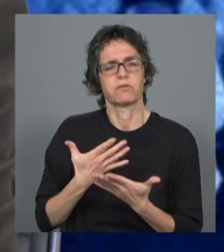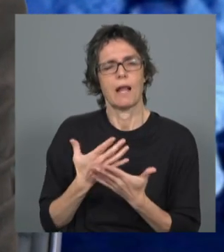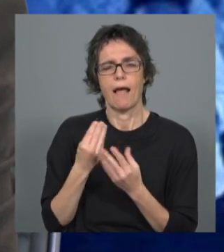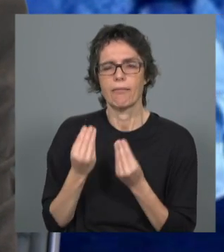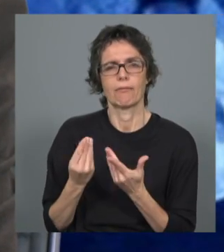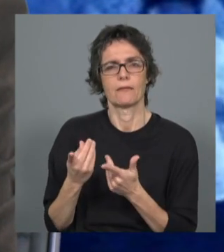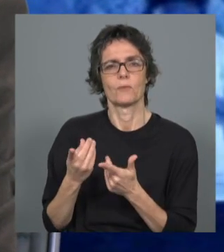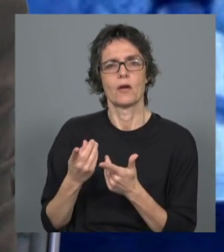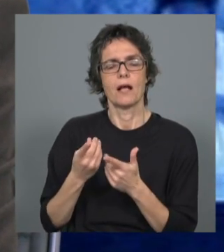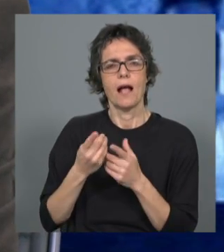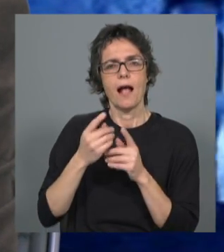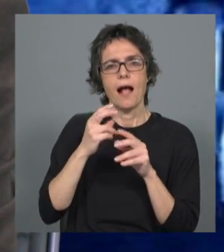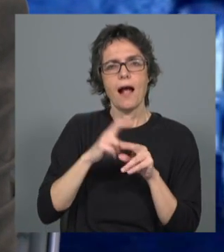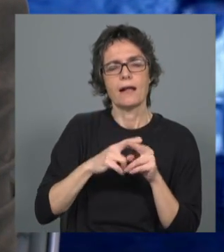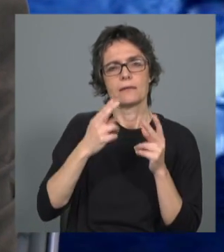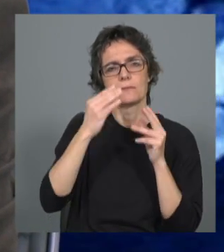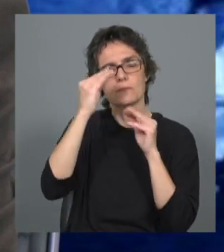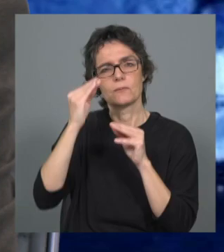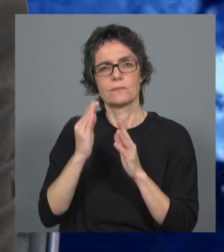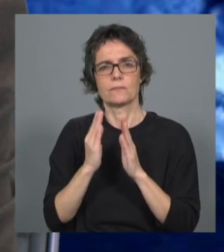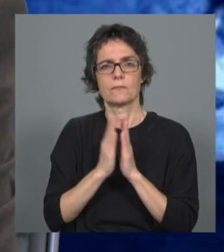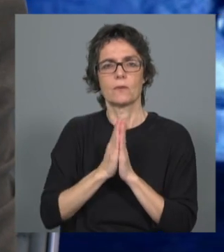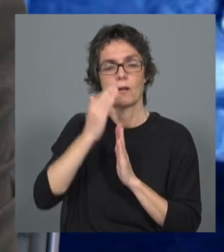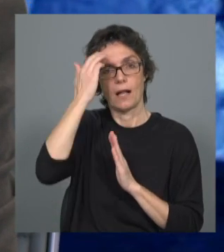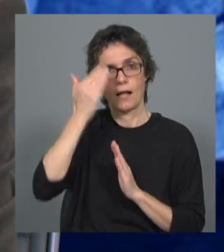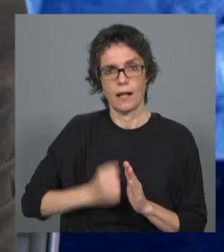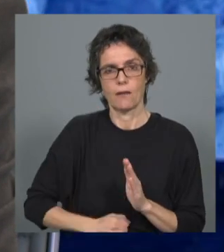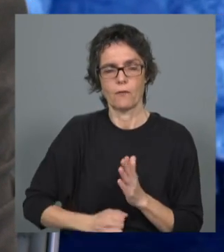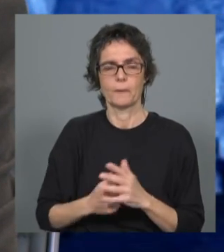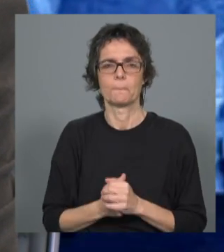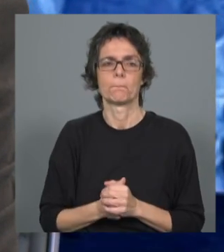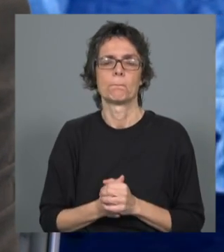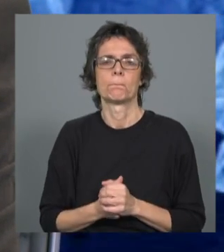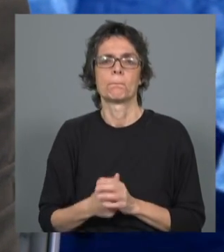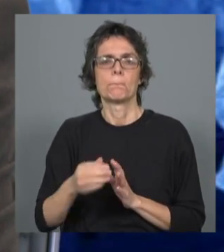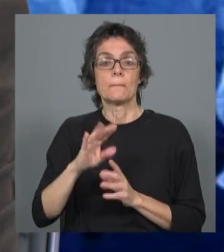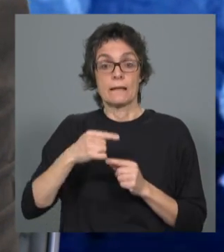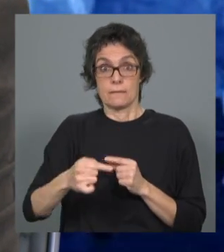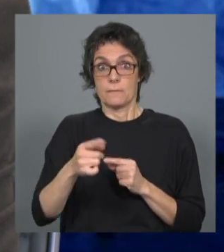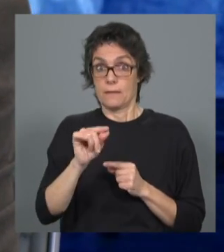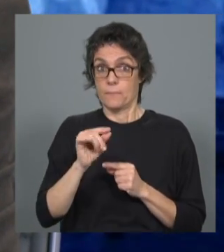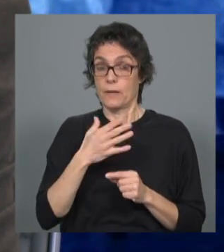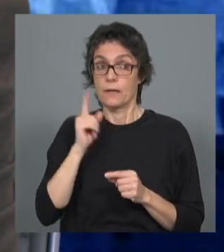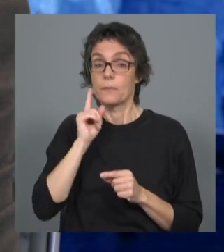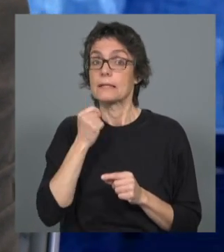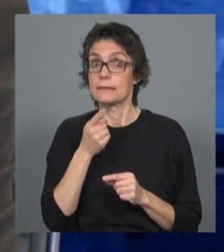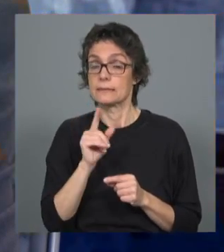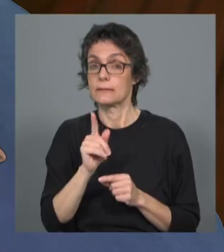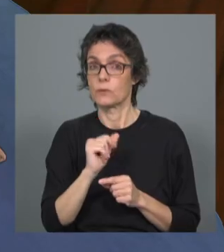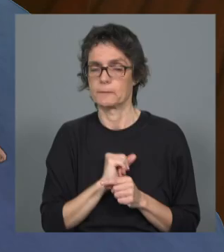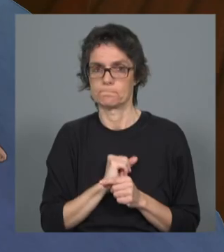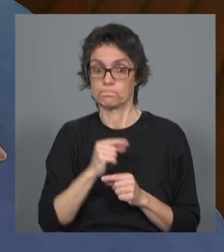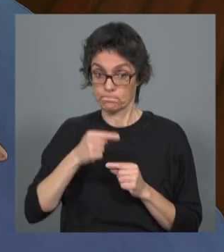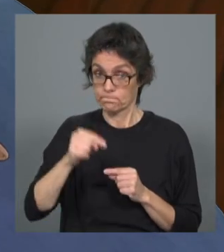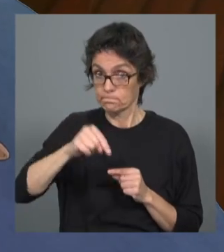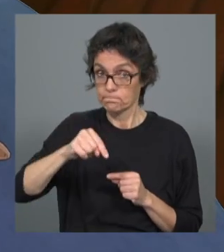momento extraordinário que culminará. Mas eu gostava de reforçar que nesta semana nós vamos ter a possibilidade de ver